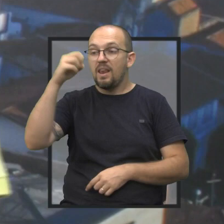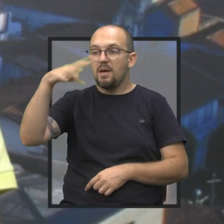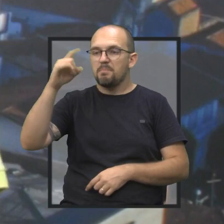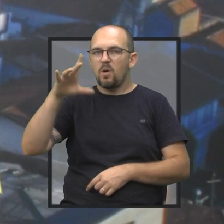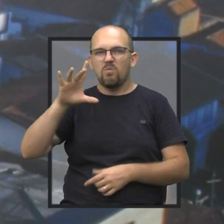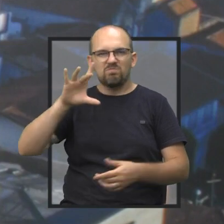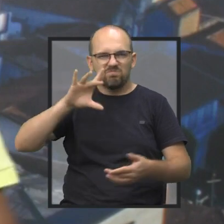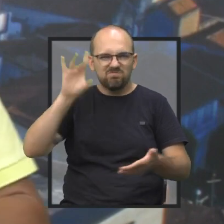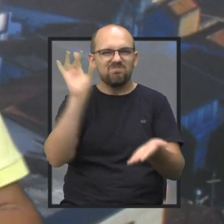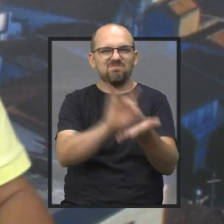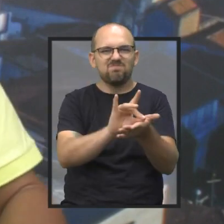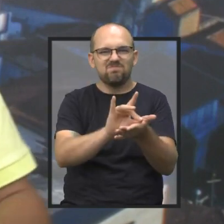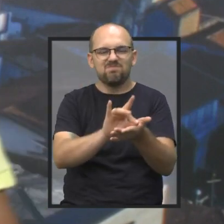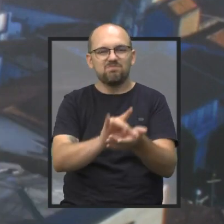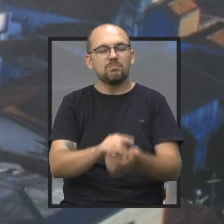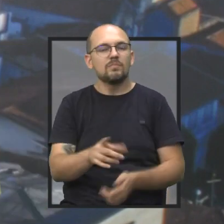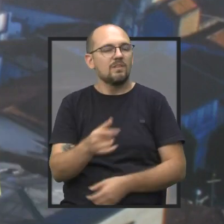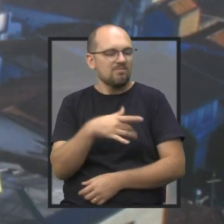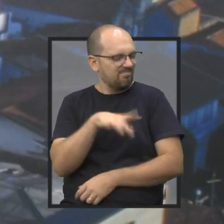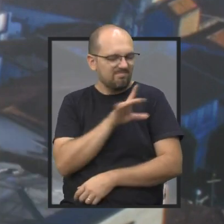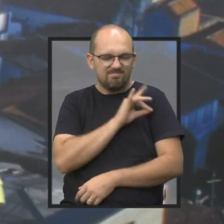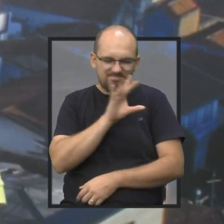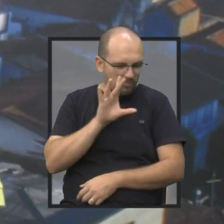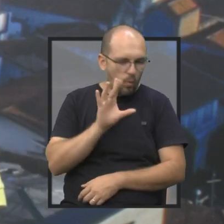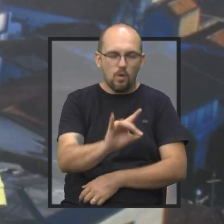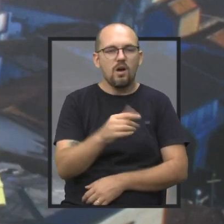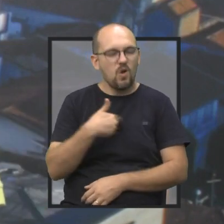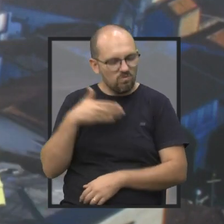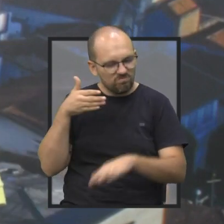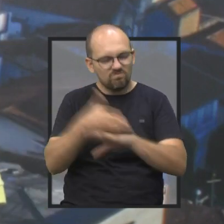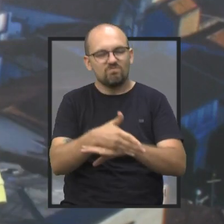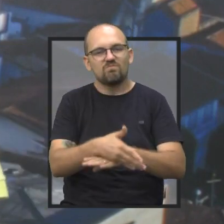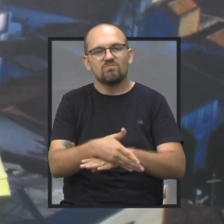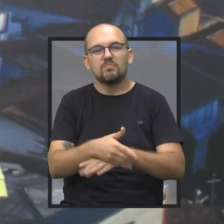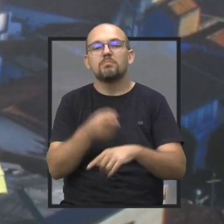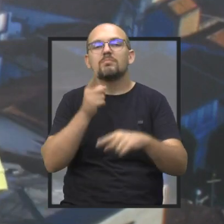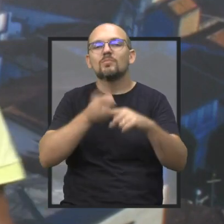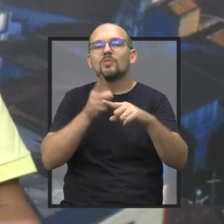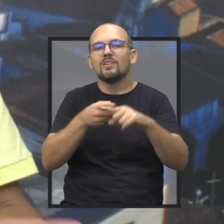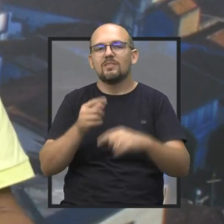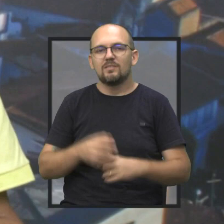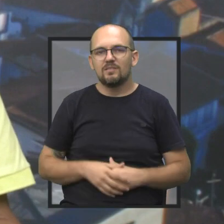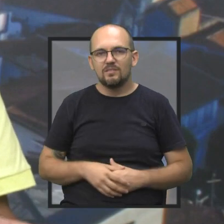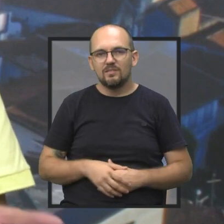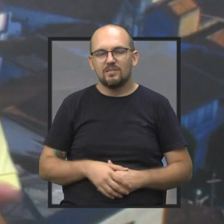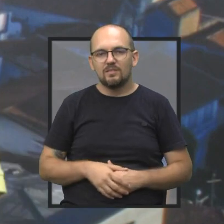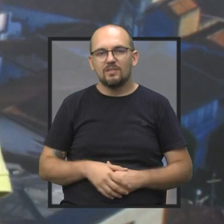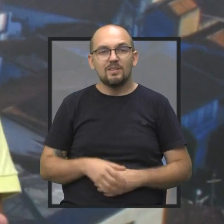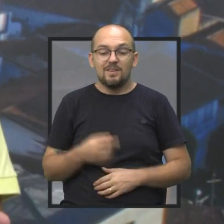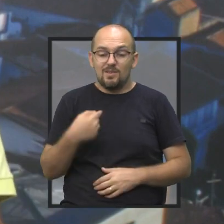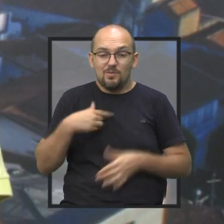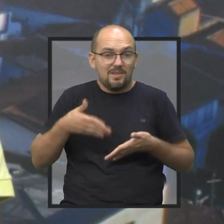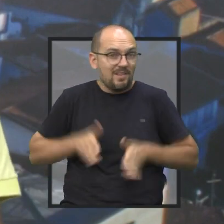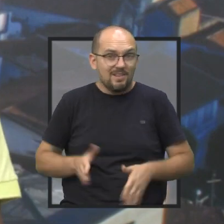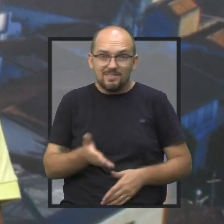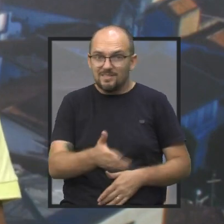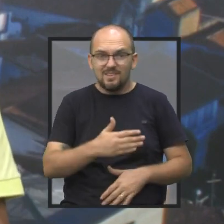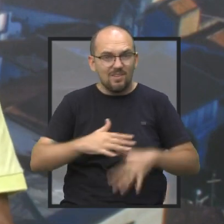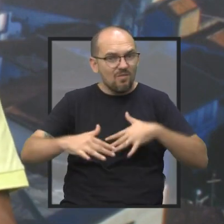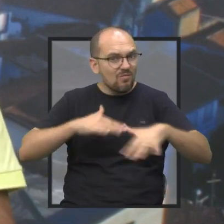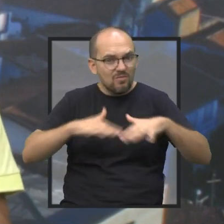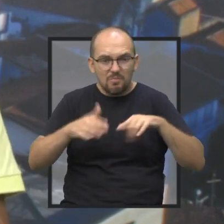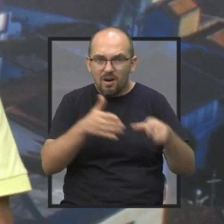Ali colou. Não tem... Colou. Por quê? Eu nasci ali, eu joguei